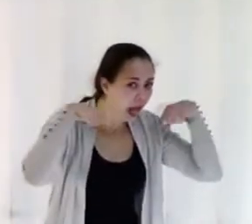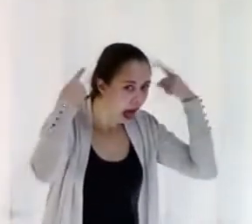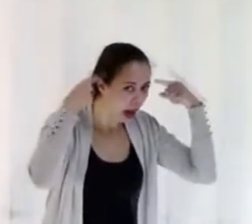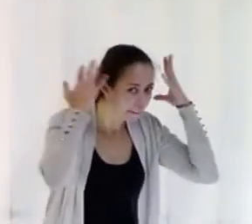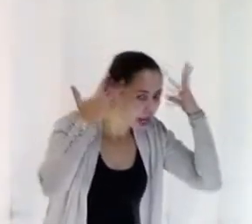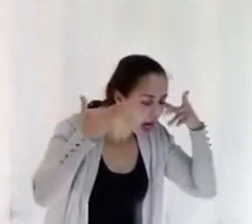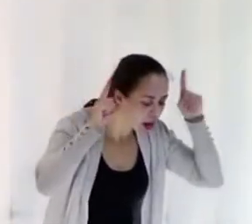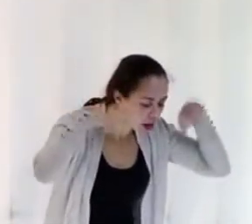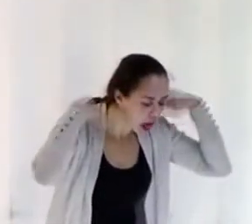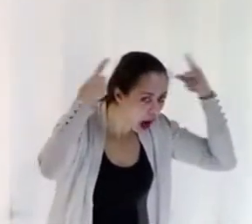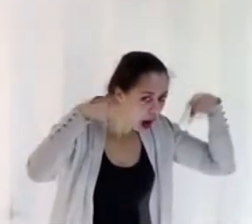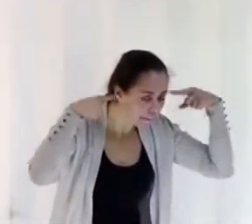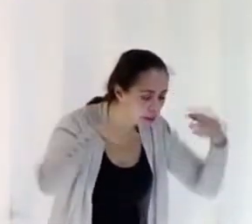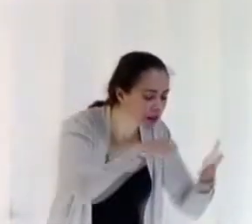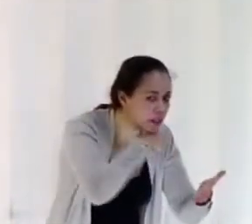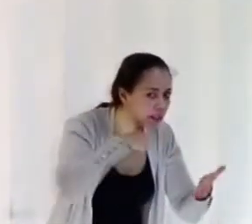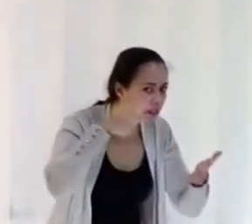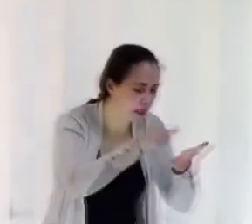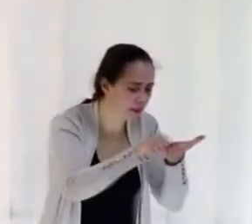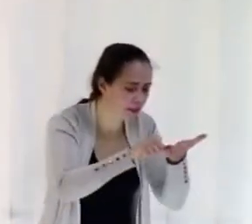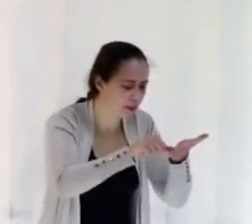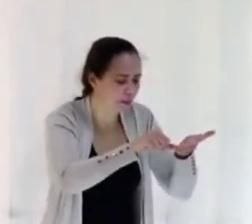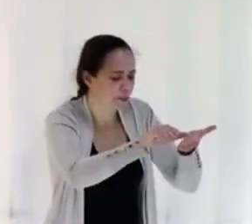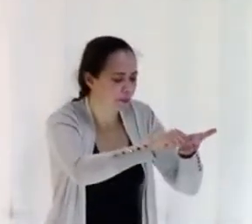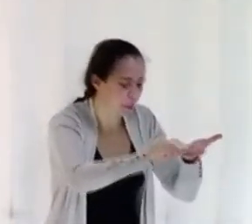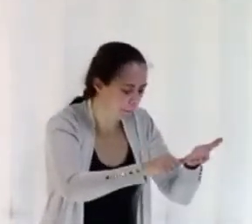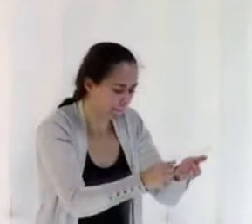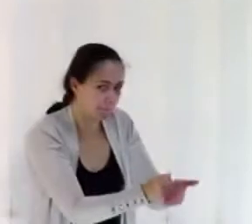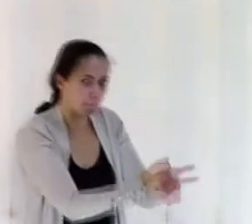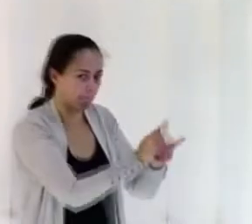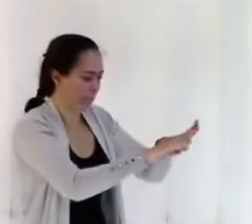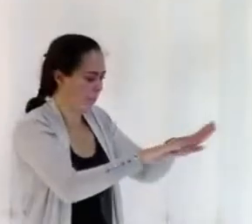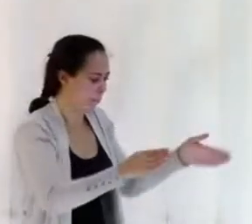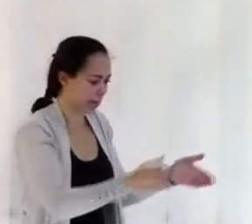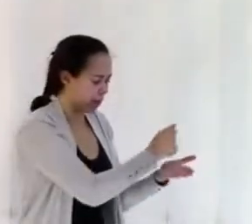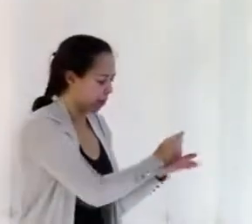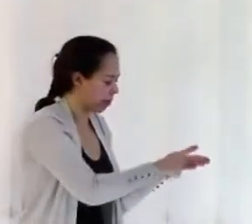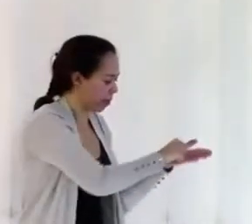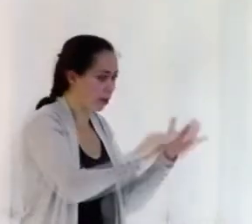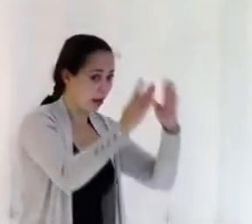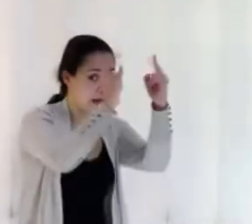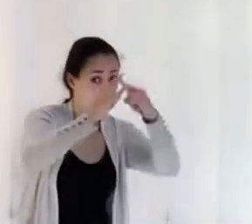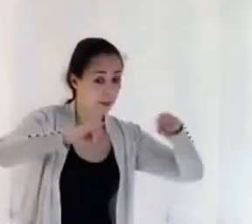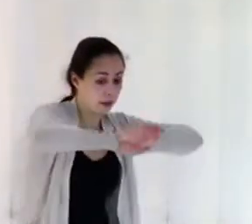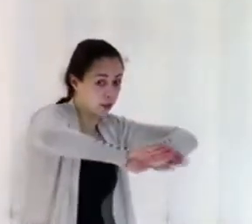sangue representa o sangue derramado na cruz por Cristo Jesus. Mas ele vai mais. Ele vai mostrar que